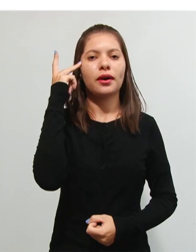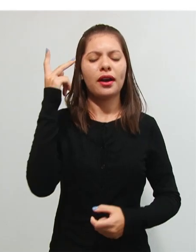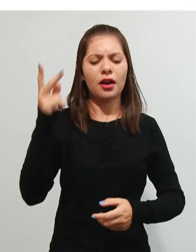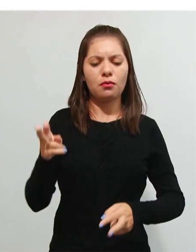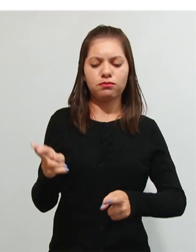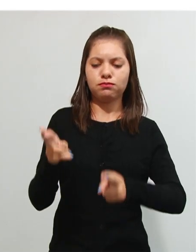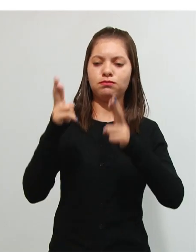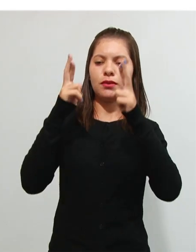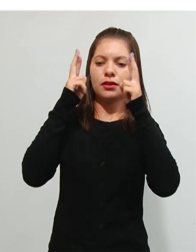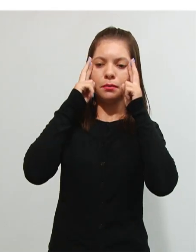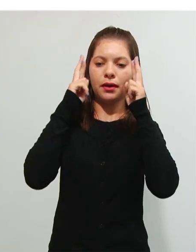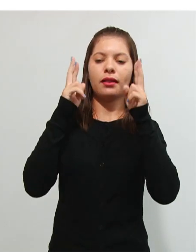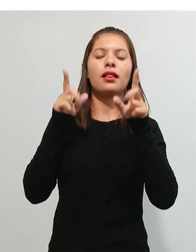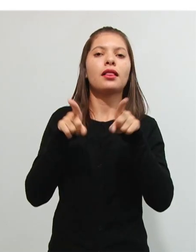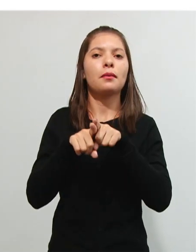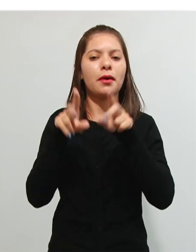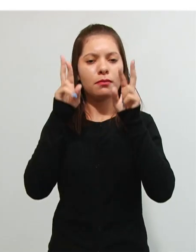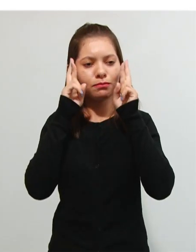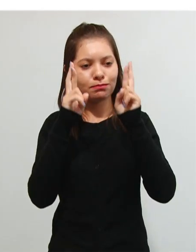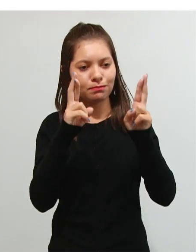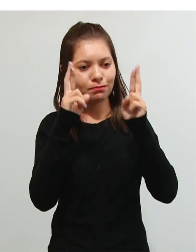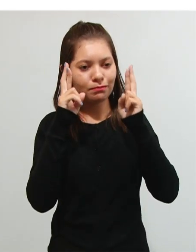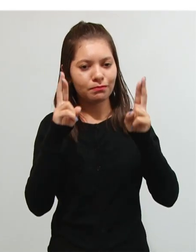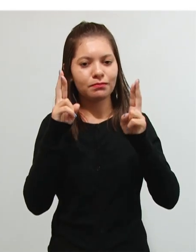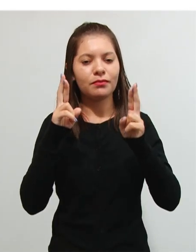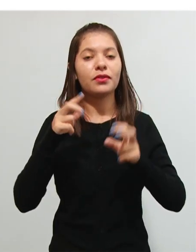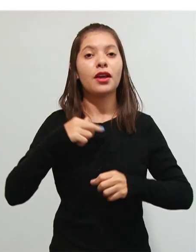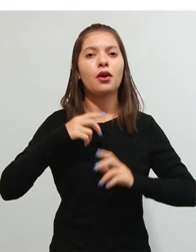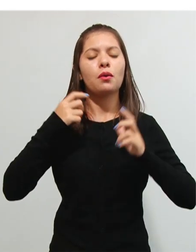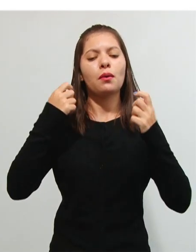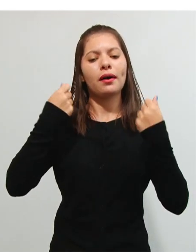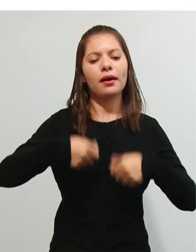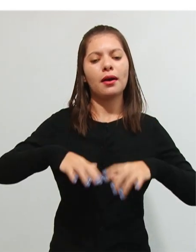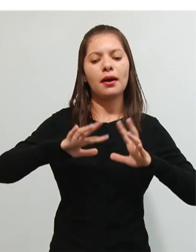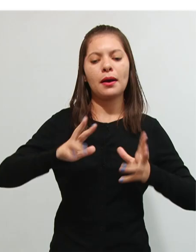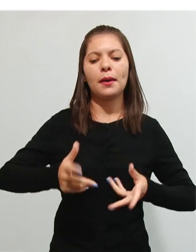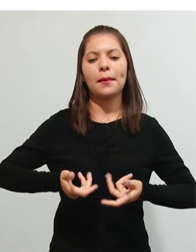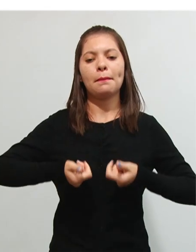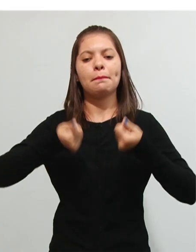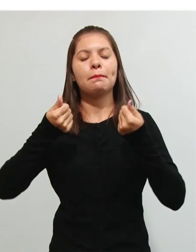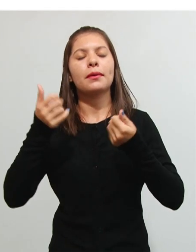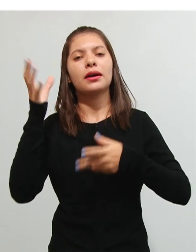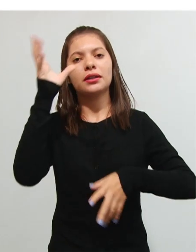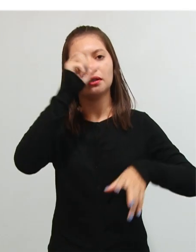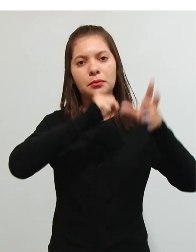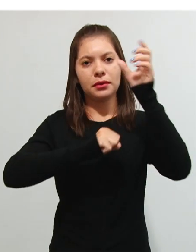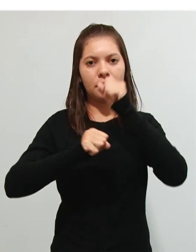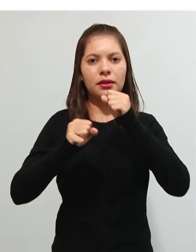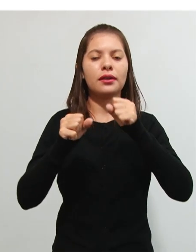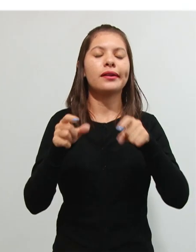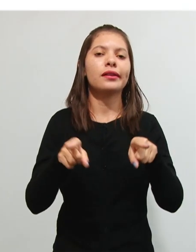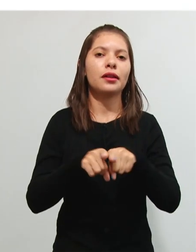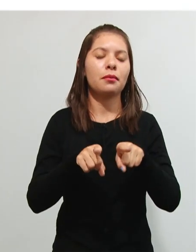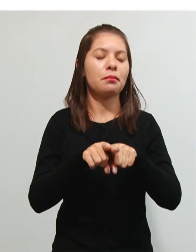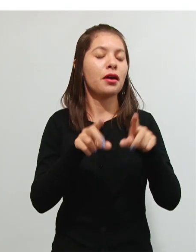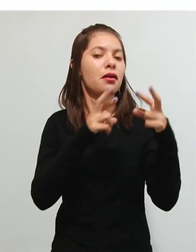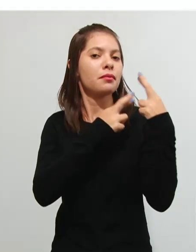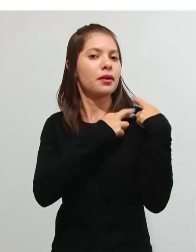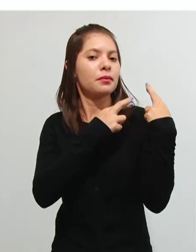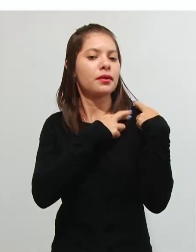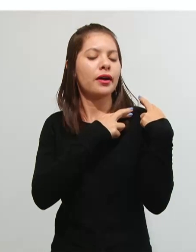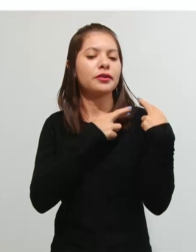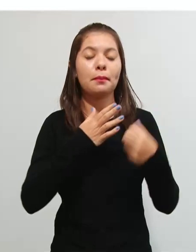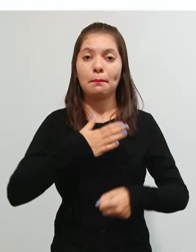respeita e que respeite o outro e que seja capaz de autoaprender e de se responsabilizar por aquilo que